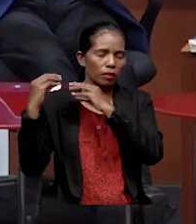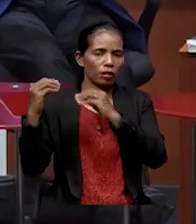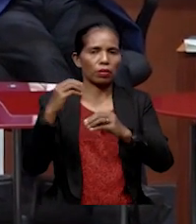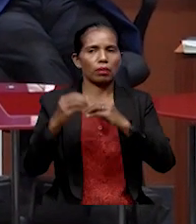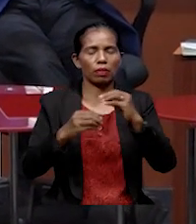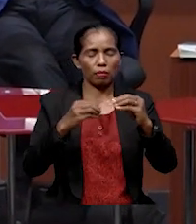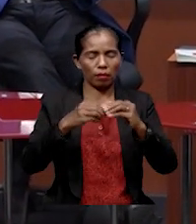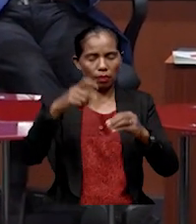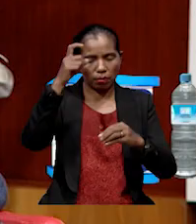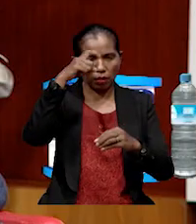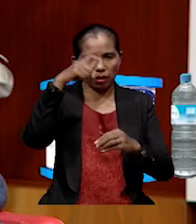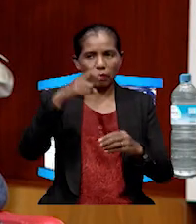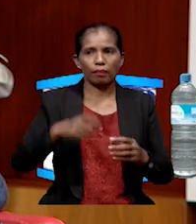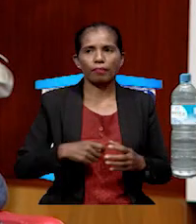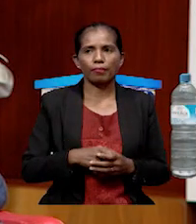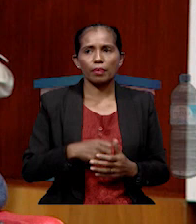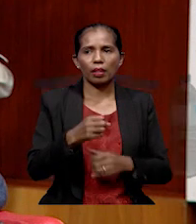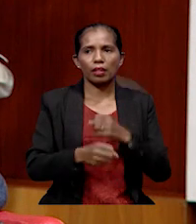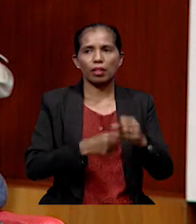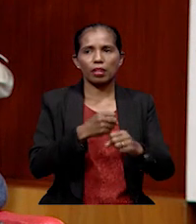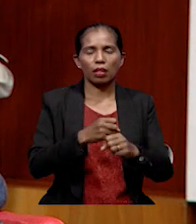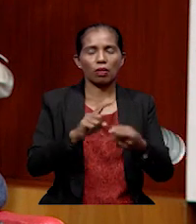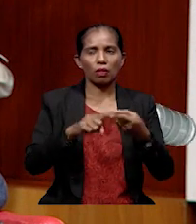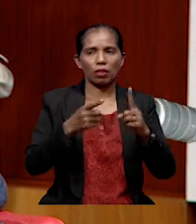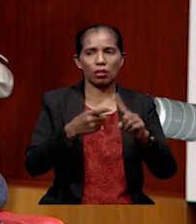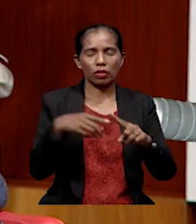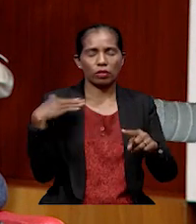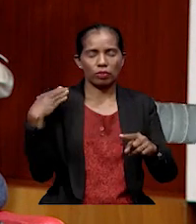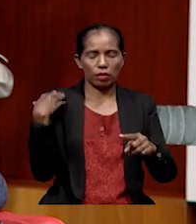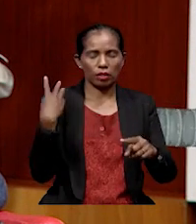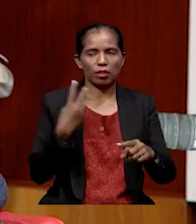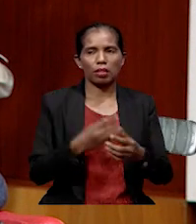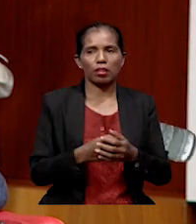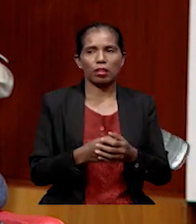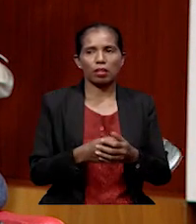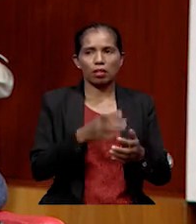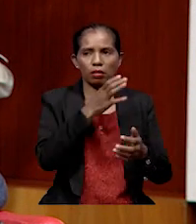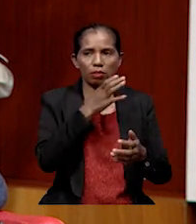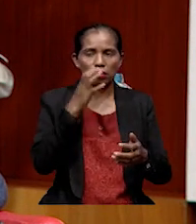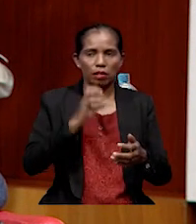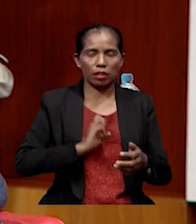Basencio. Tinha ida, né, o colega Sira, me disse, jovem Sira, o tos na Sira e a Hermera,